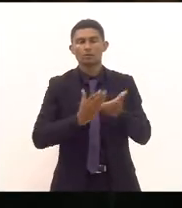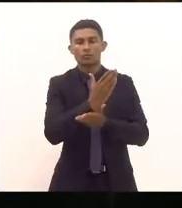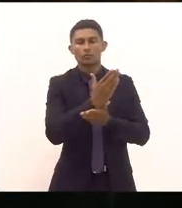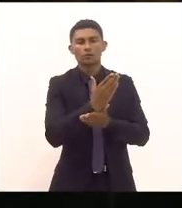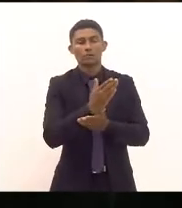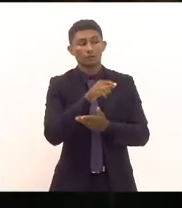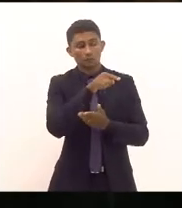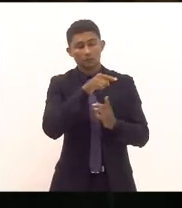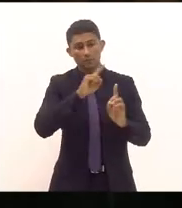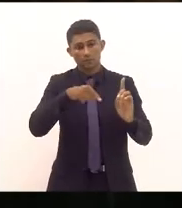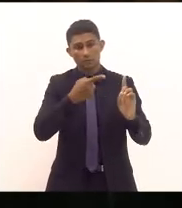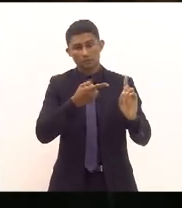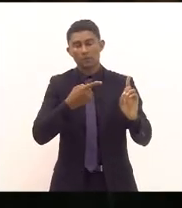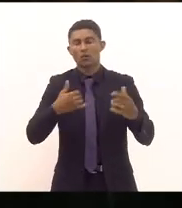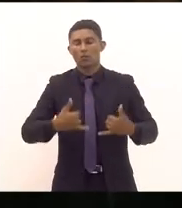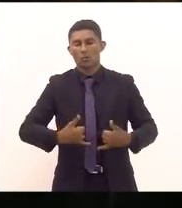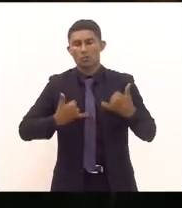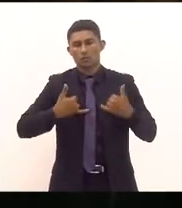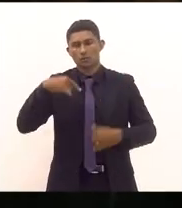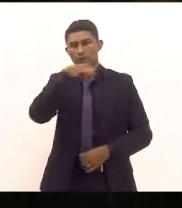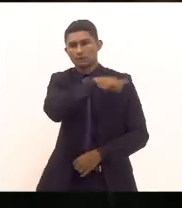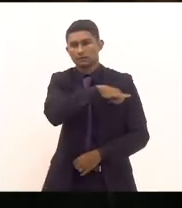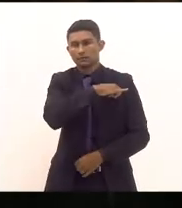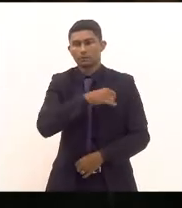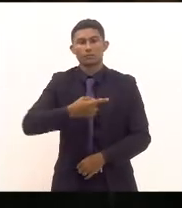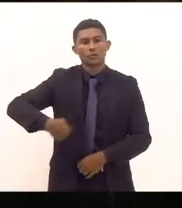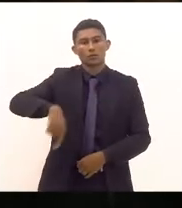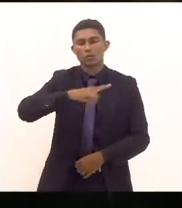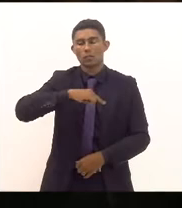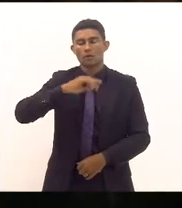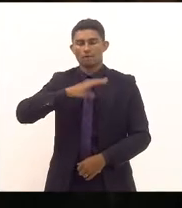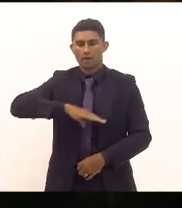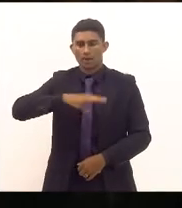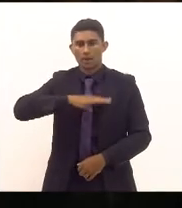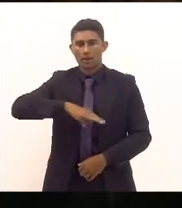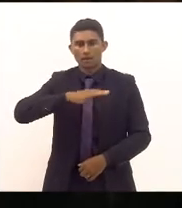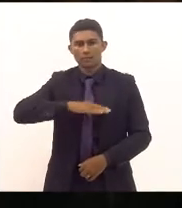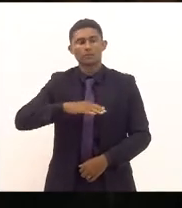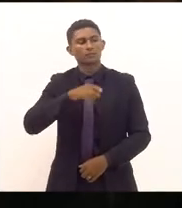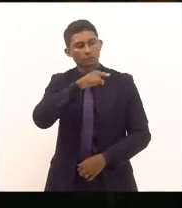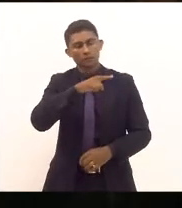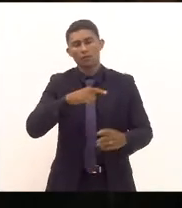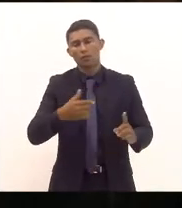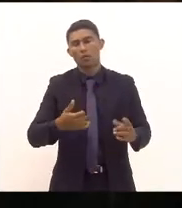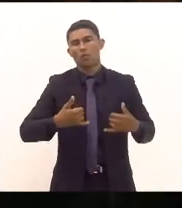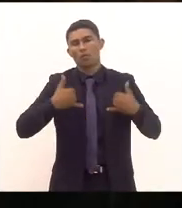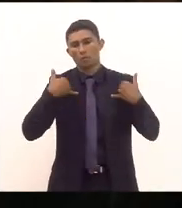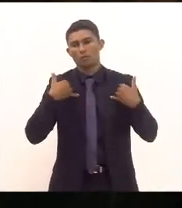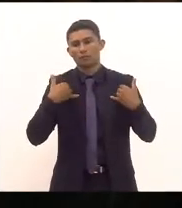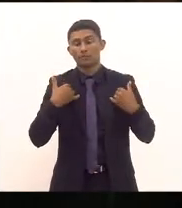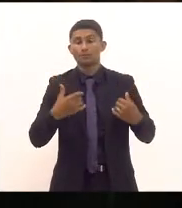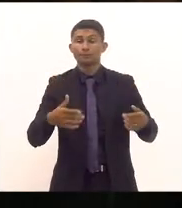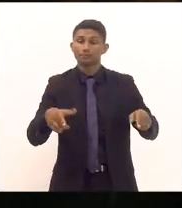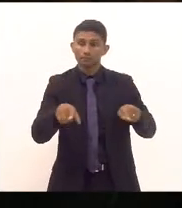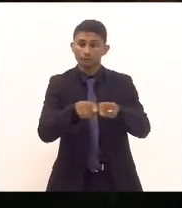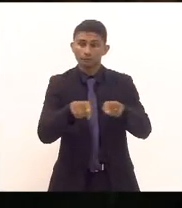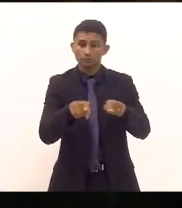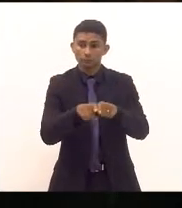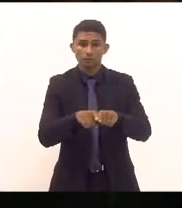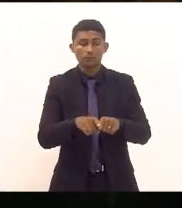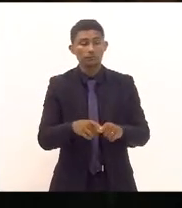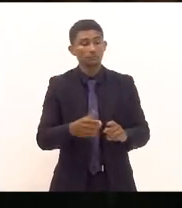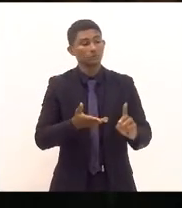todo o Rio de Janeiro você orgulho para nós vascaínos você é um orgulho para nós vascaínos Mas você